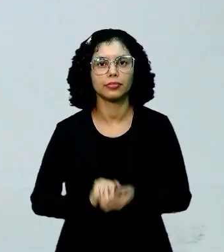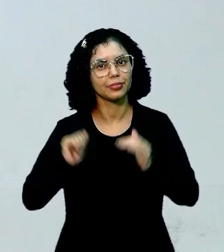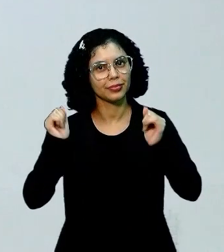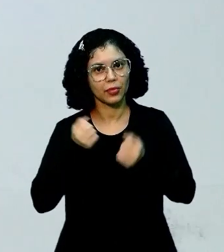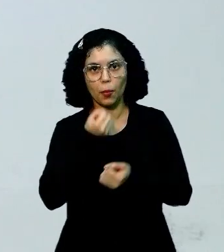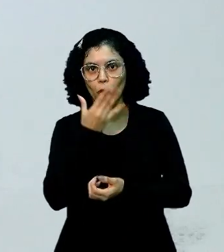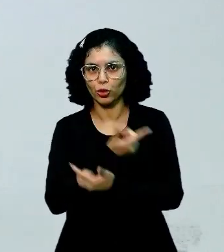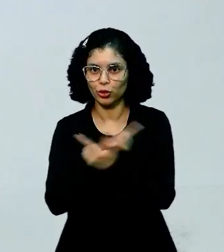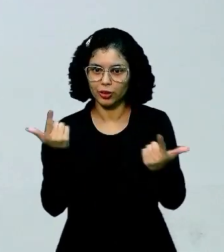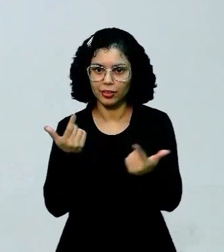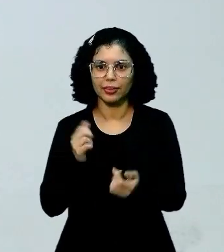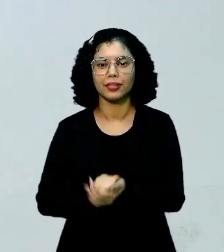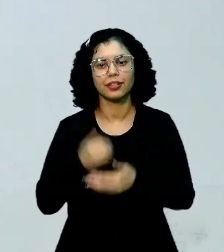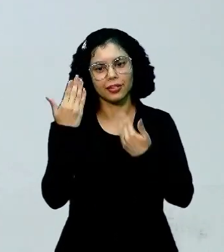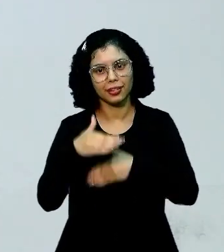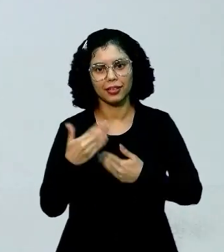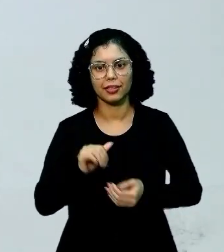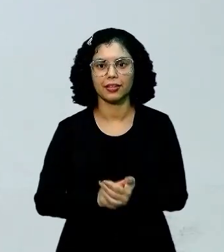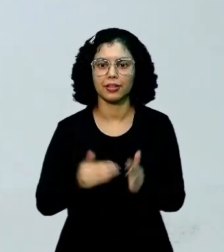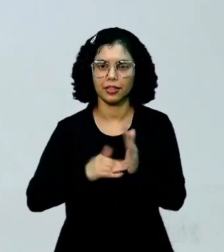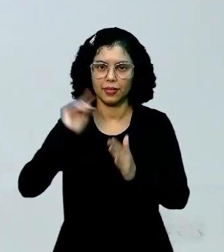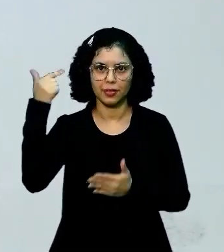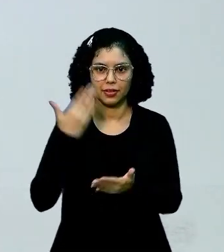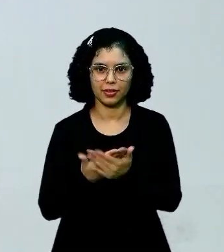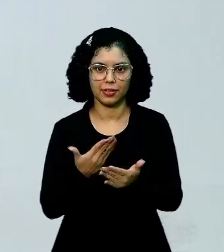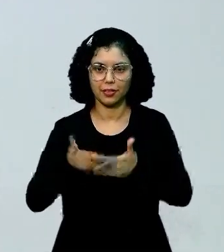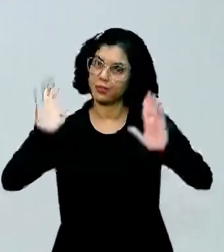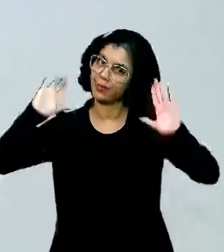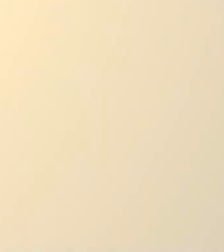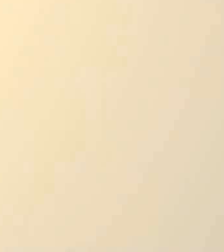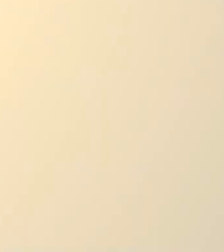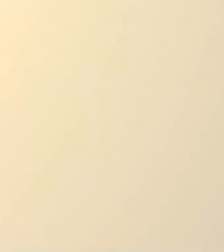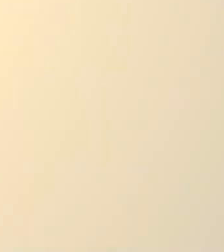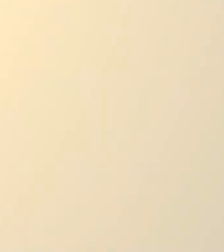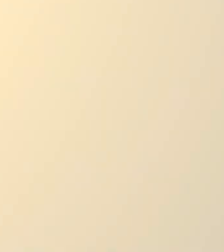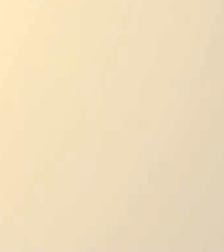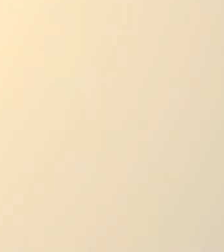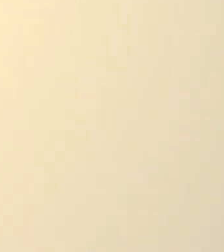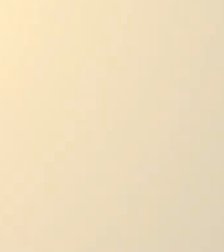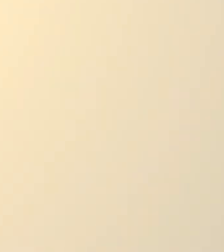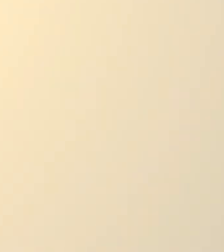Boa sorte, né? Boa prova para vocês. Até a próxima aula. Adeus.